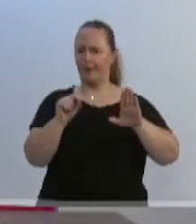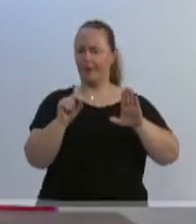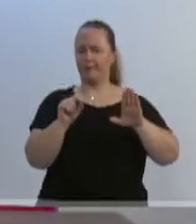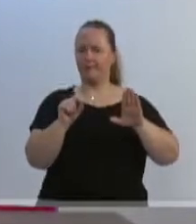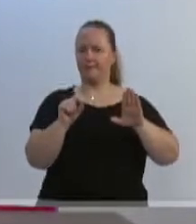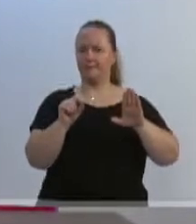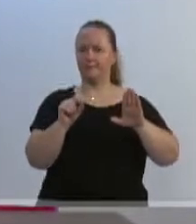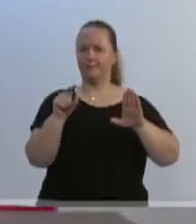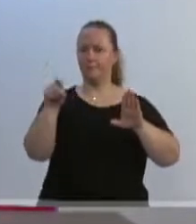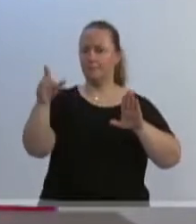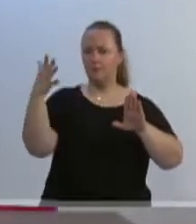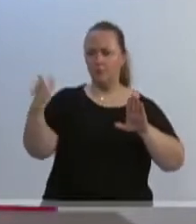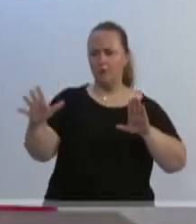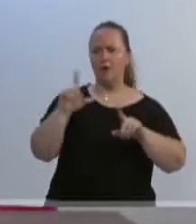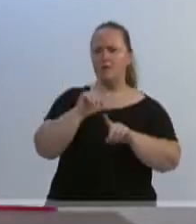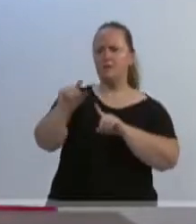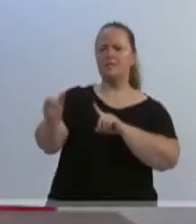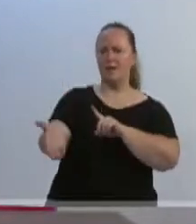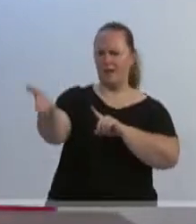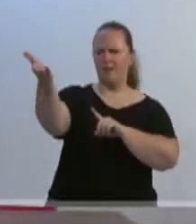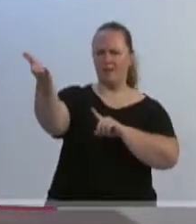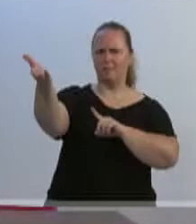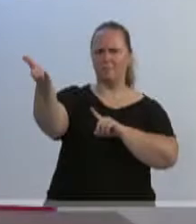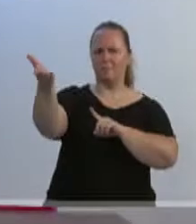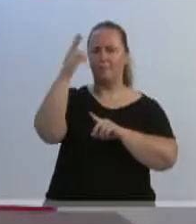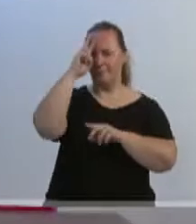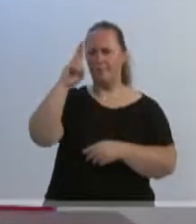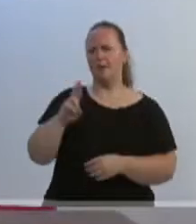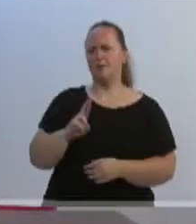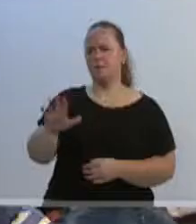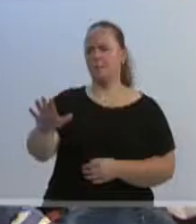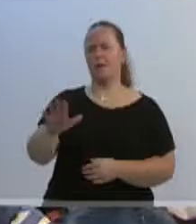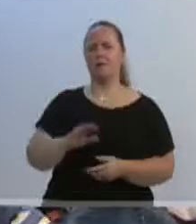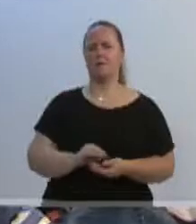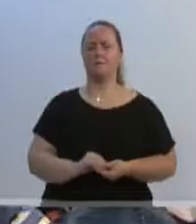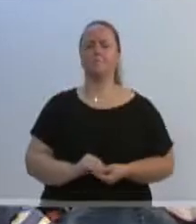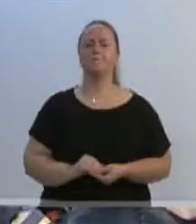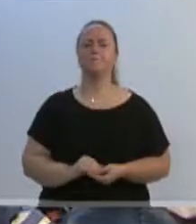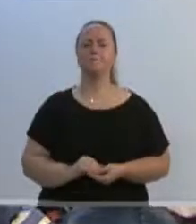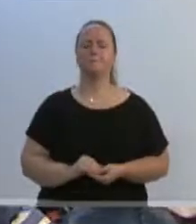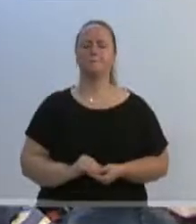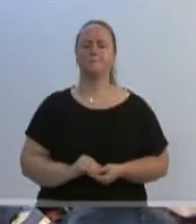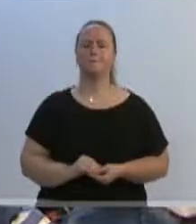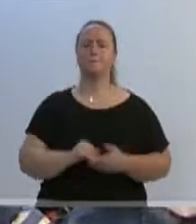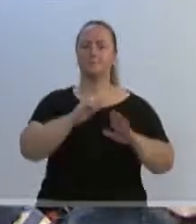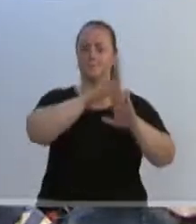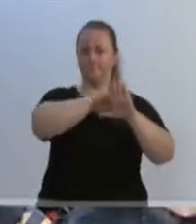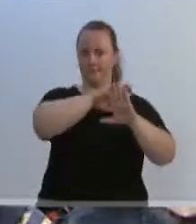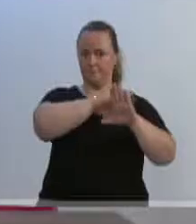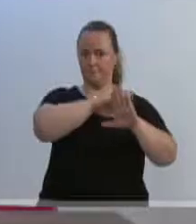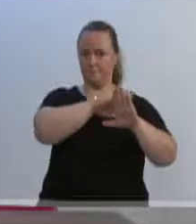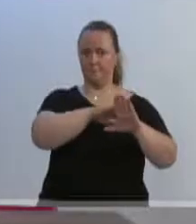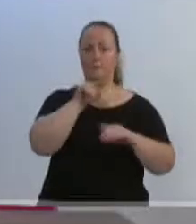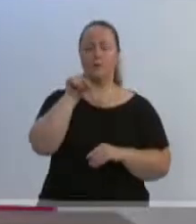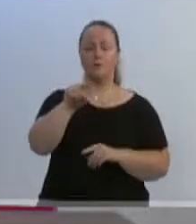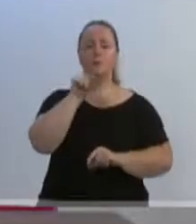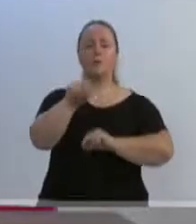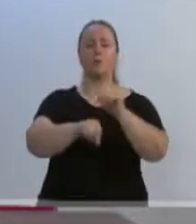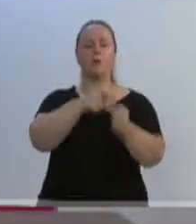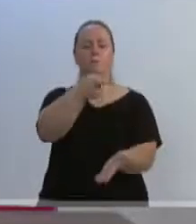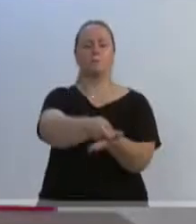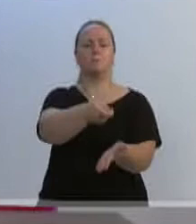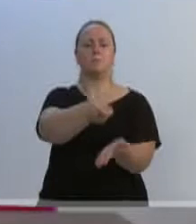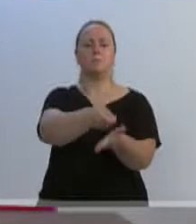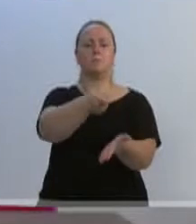se o senhor não quer, o senhor se retire. E aí, me respeite. A ideologia... Tá? A ideologia é quando você acaba impondo algo